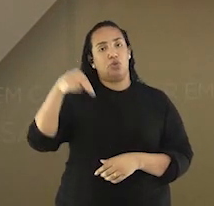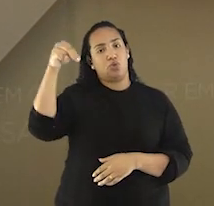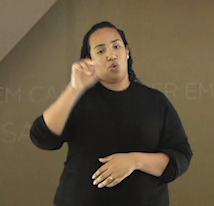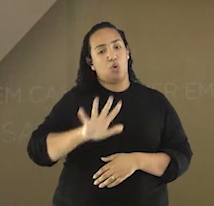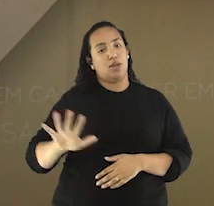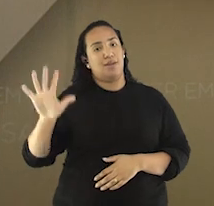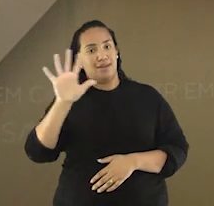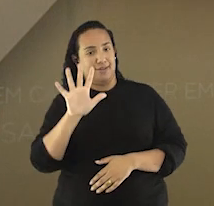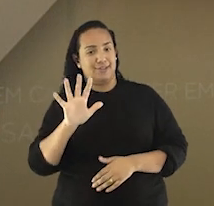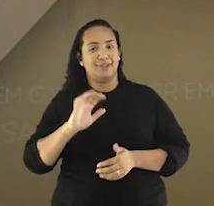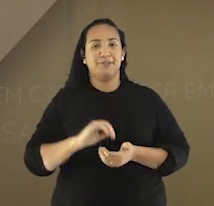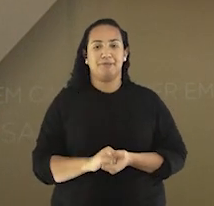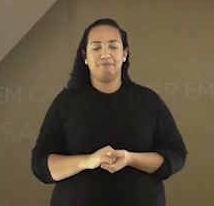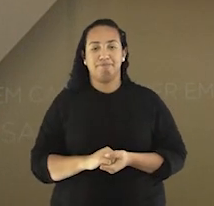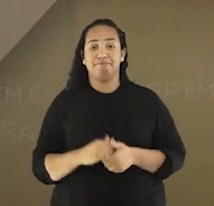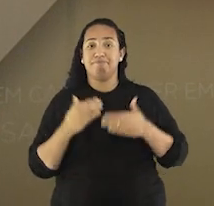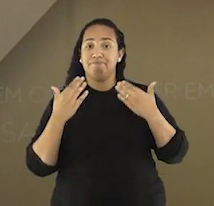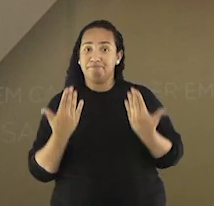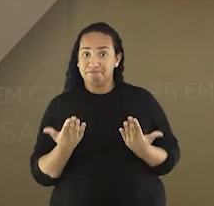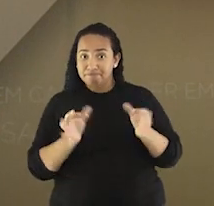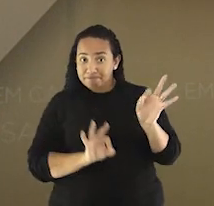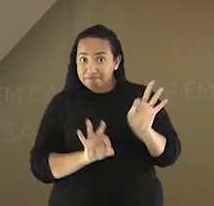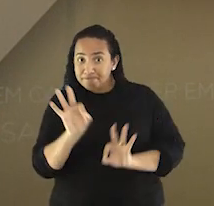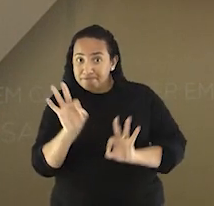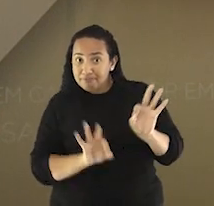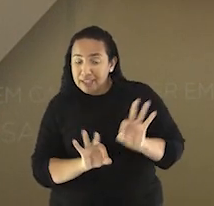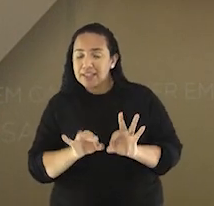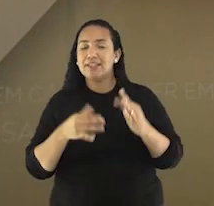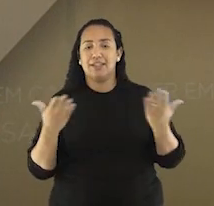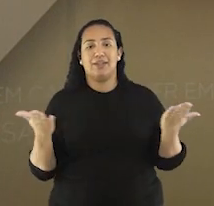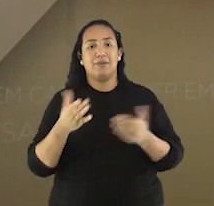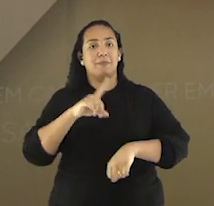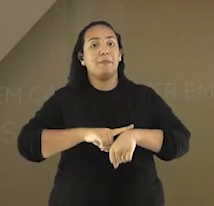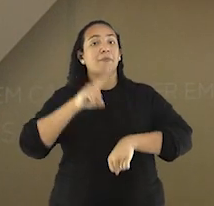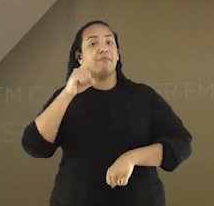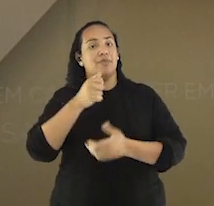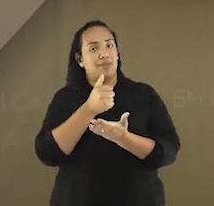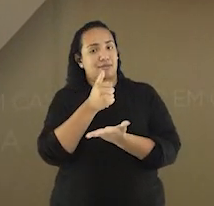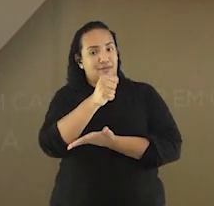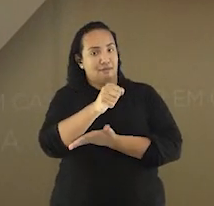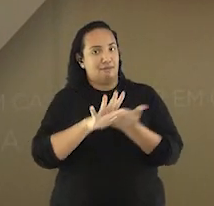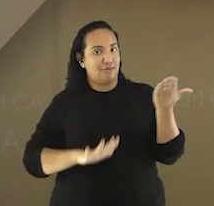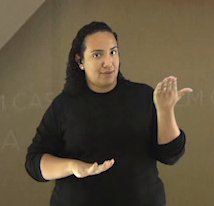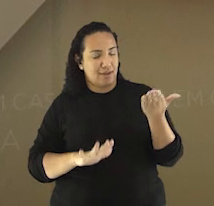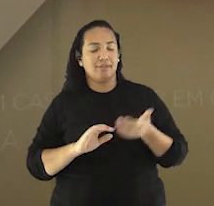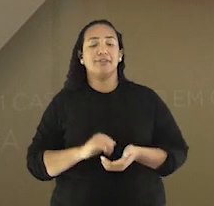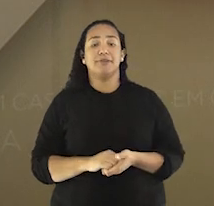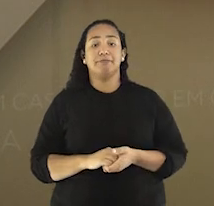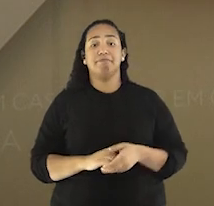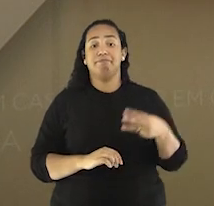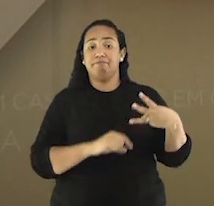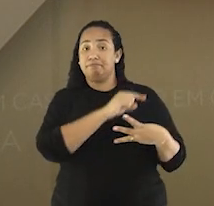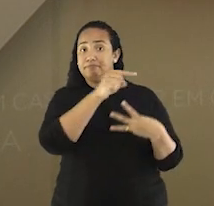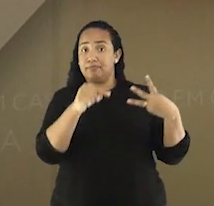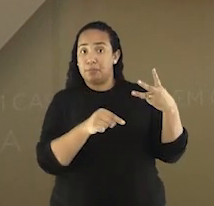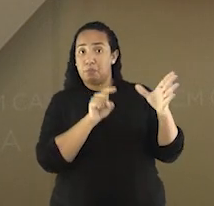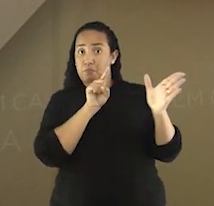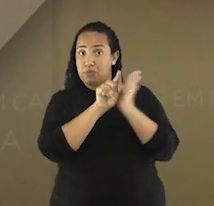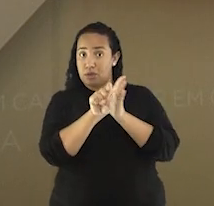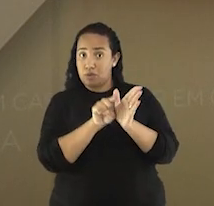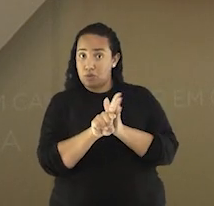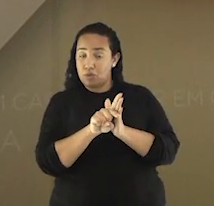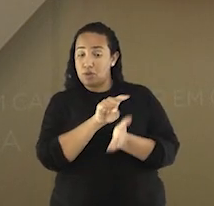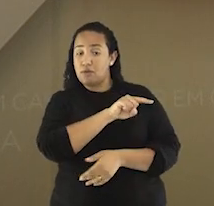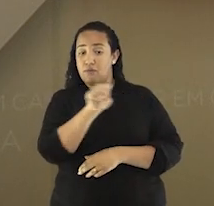E aí, estão preparados? Agora chegou o momento da nossa atividade do dia. Serão 3 questões objetivas e você